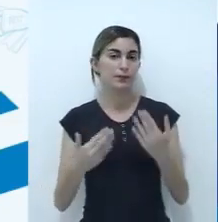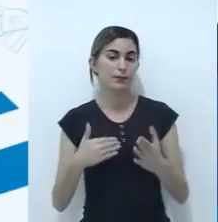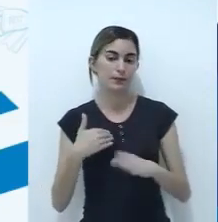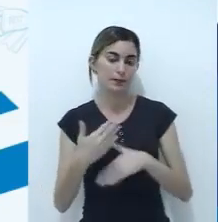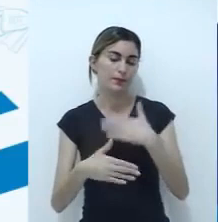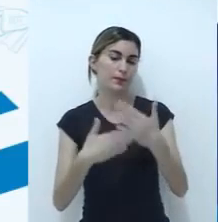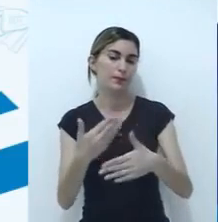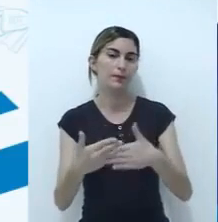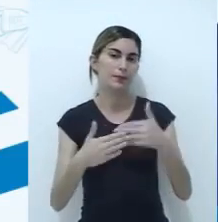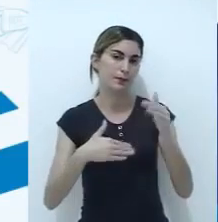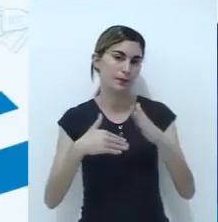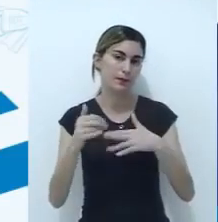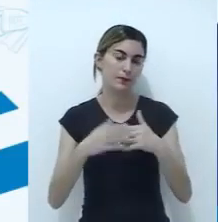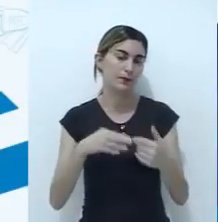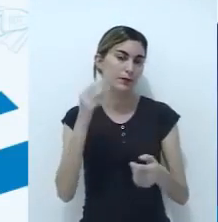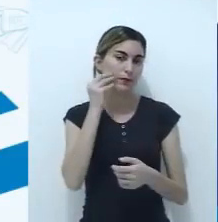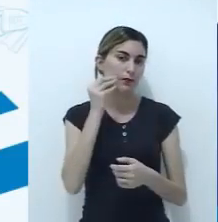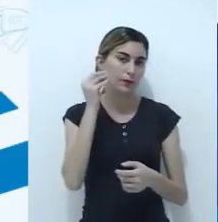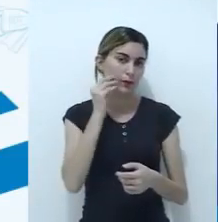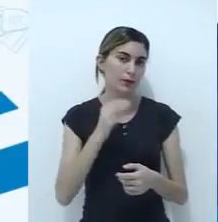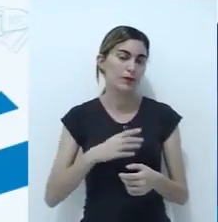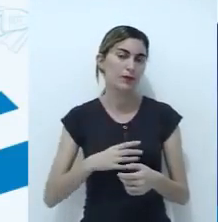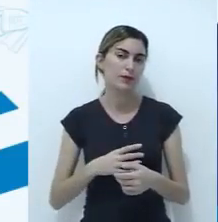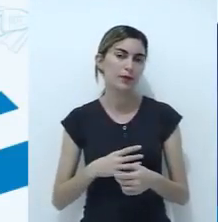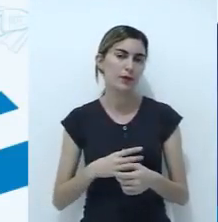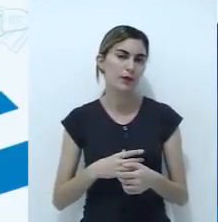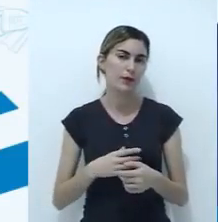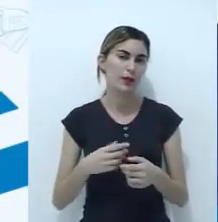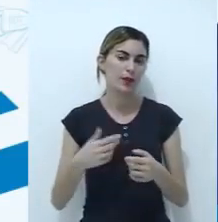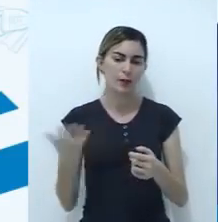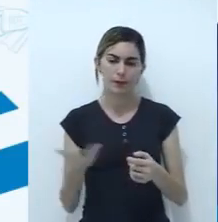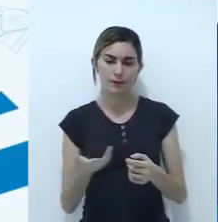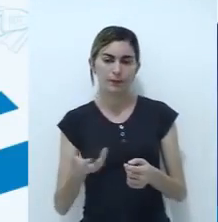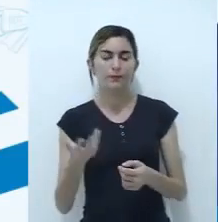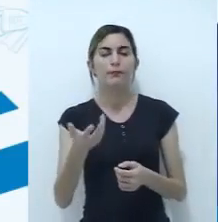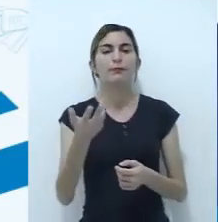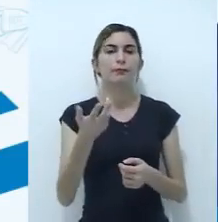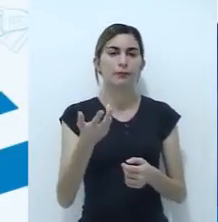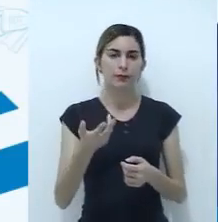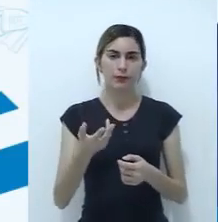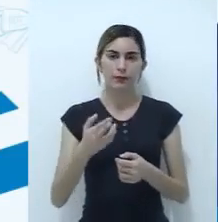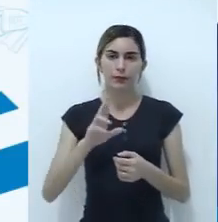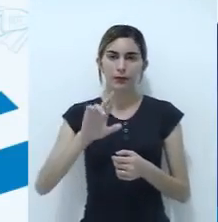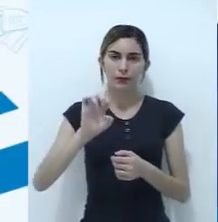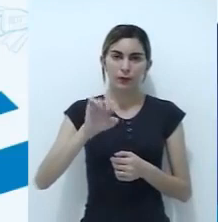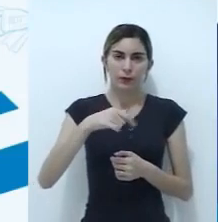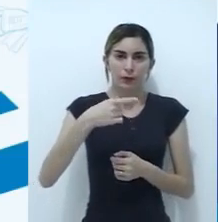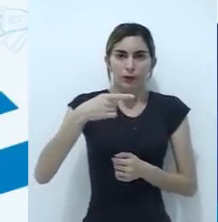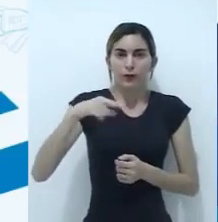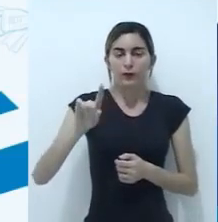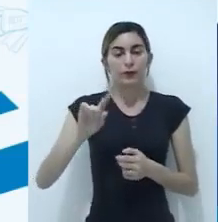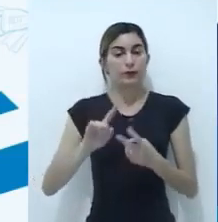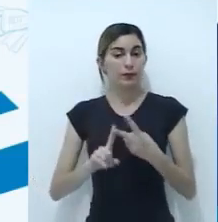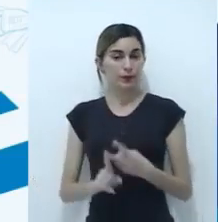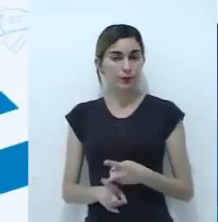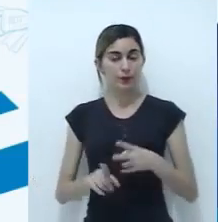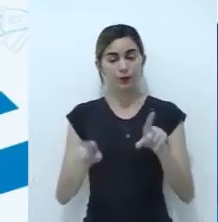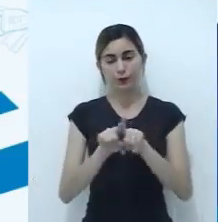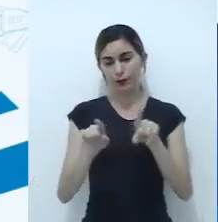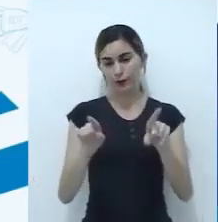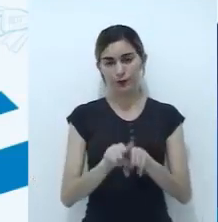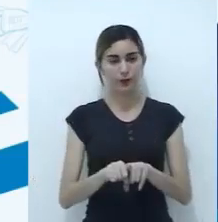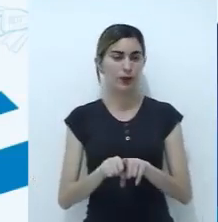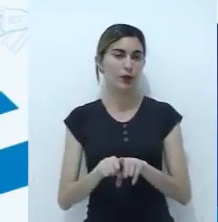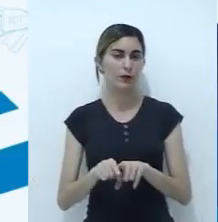Então, através dessa prática, a gente vai ver a questão da velocidade da reação e a gente vai